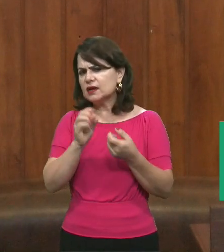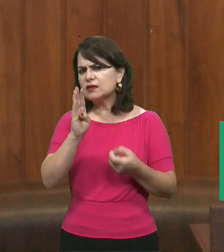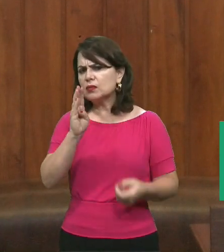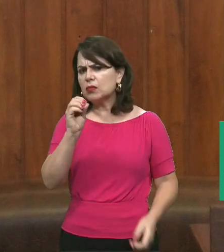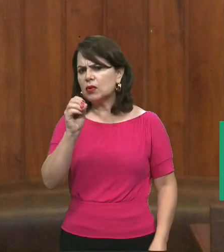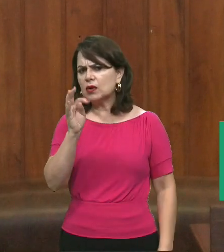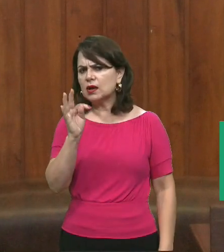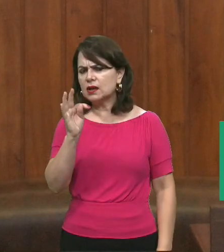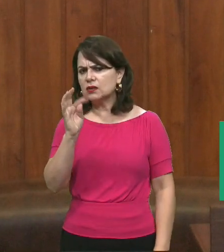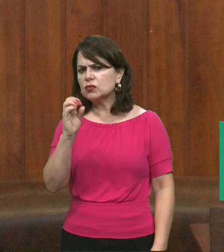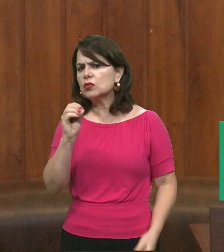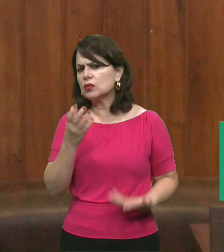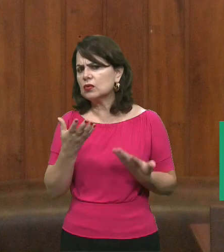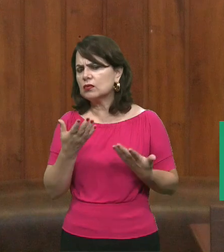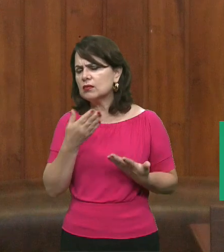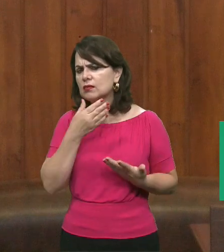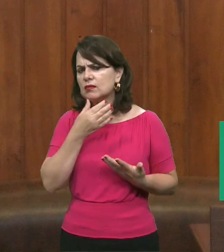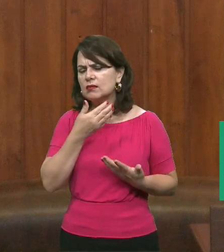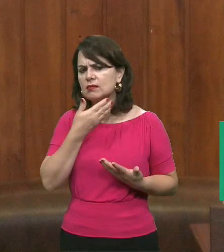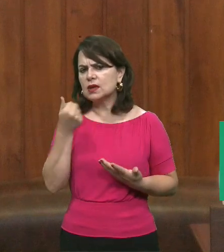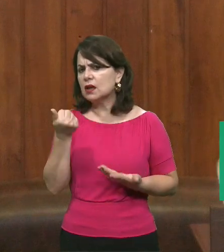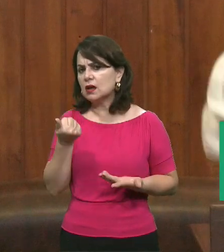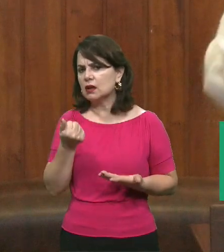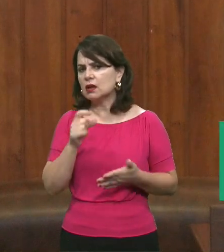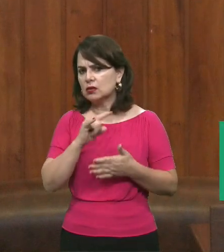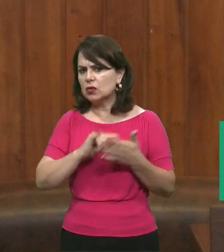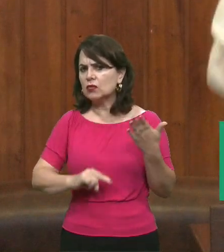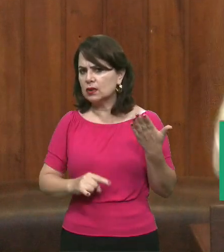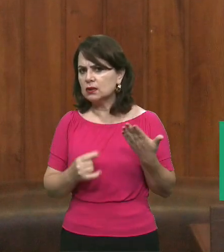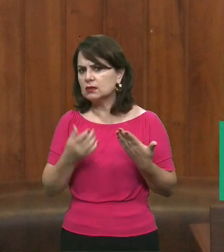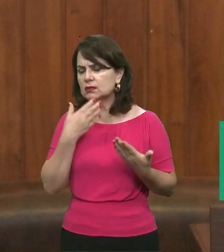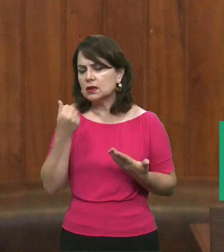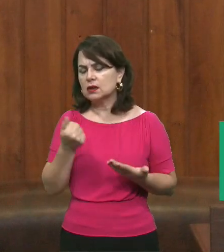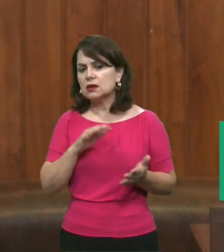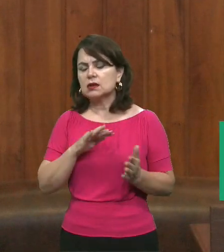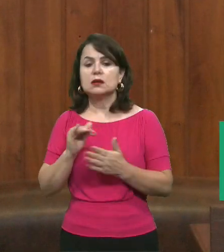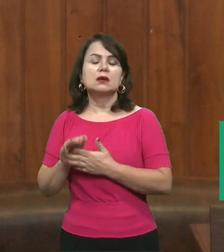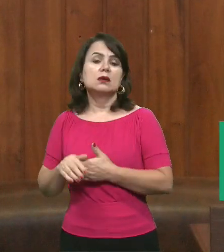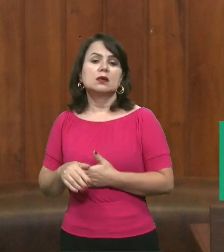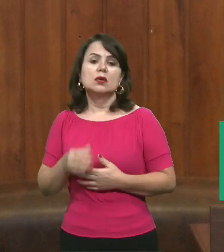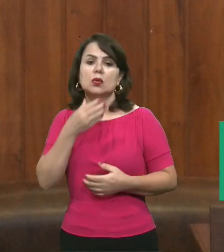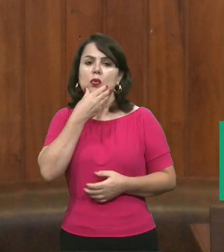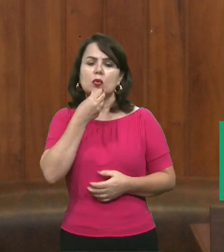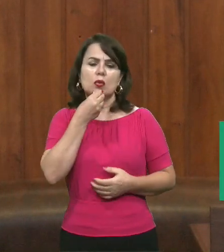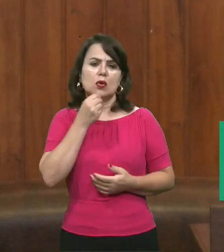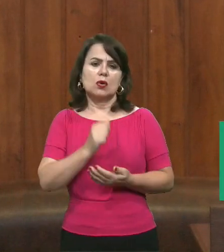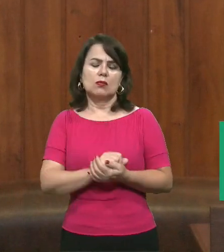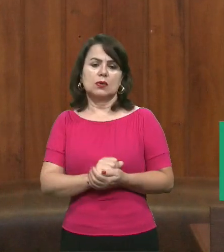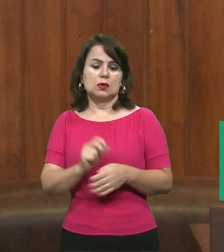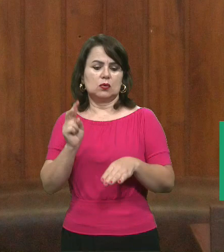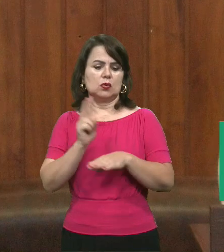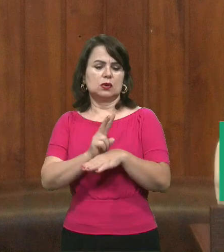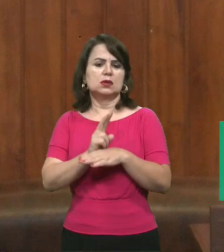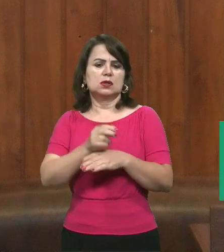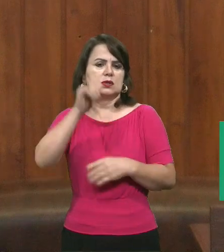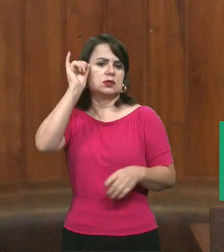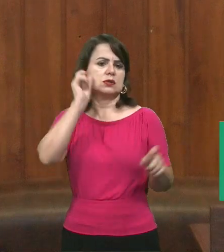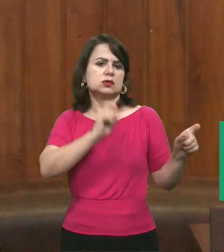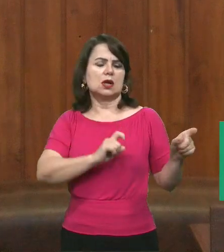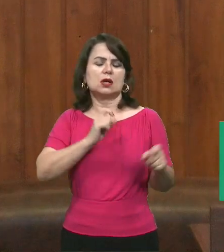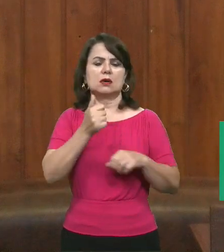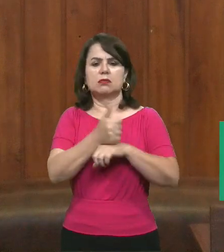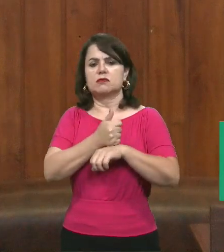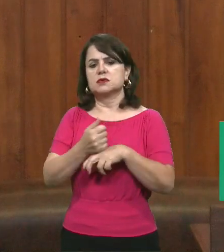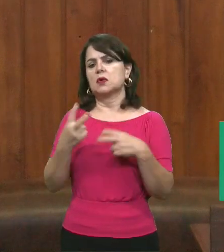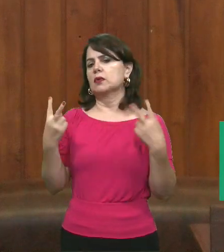para o boleto pronto já. Eu uma vez, eu chamei ele de zelador de chácara, que é uma profissão honrada, honrada. Eu já